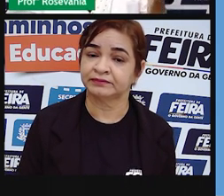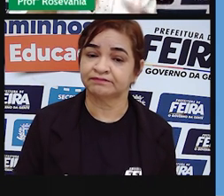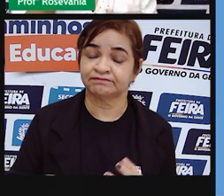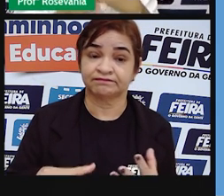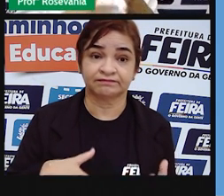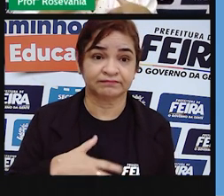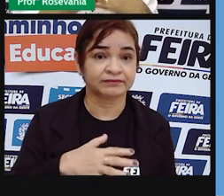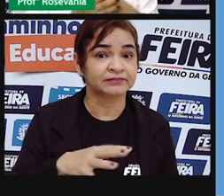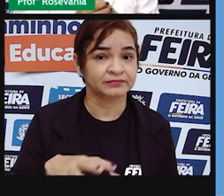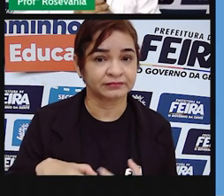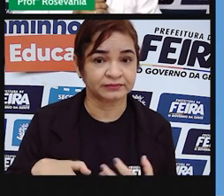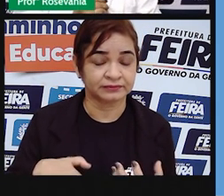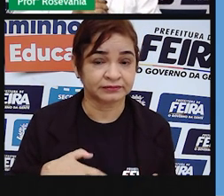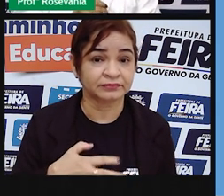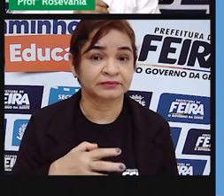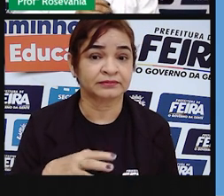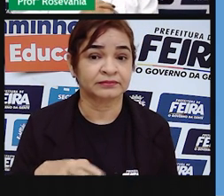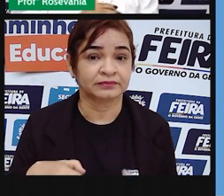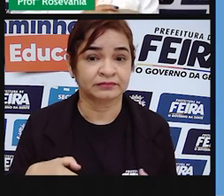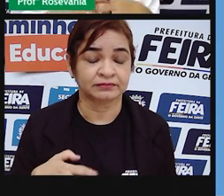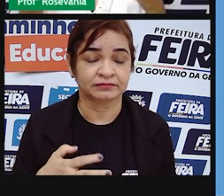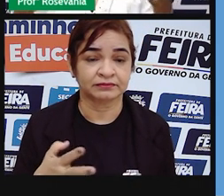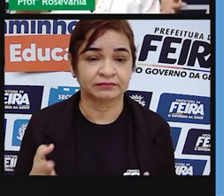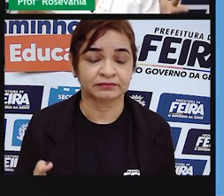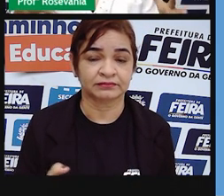outros, misturamos, né,